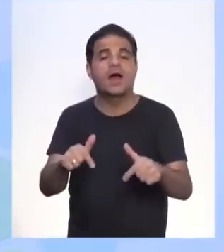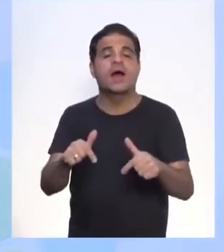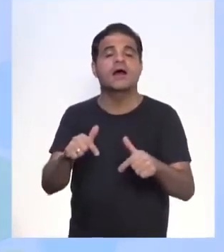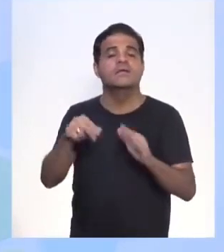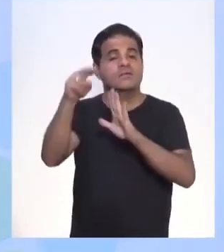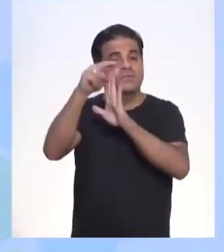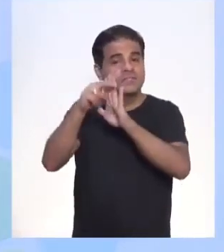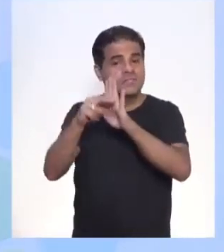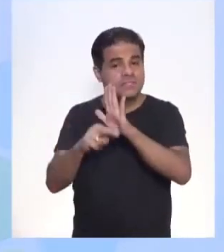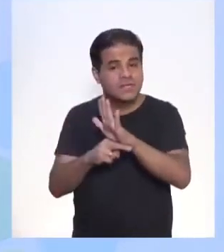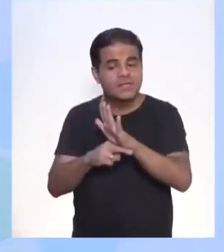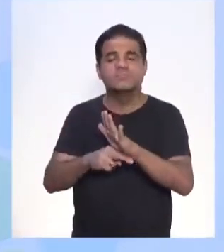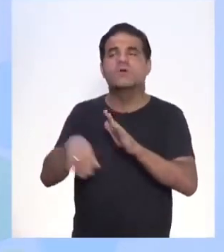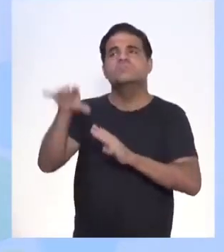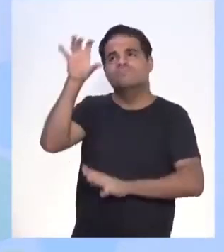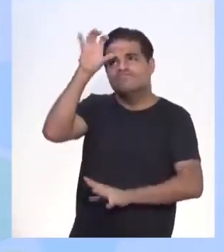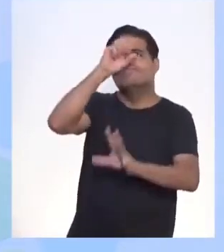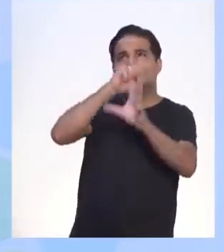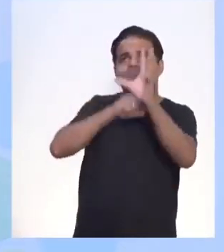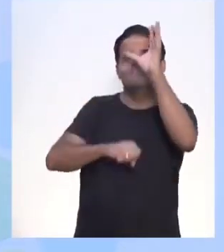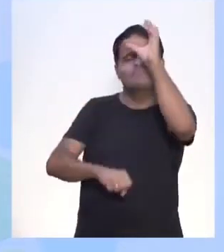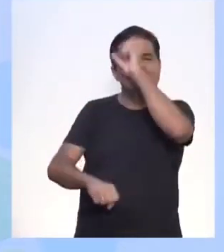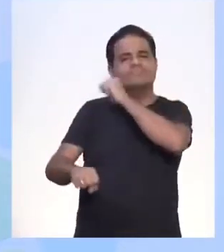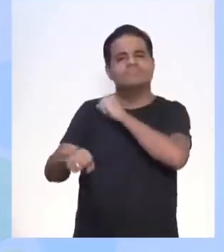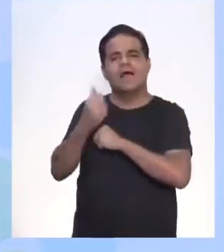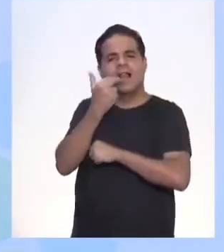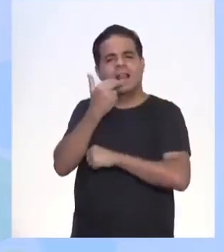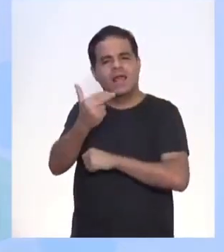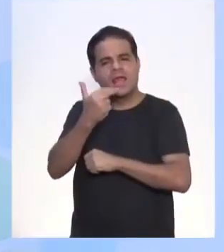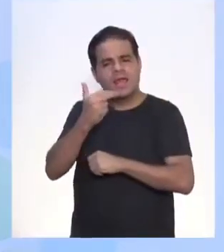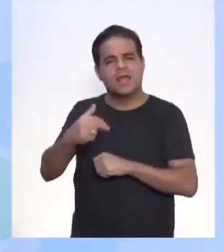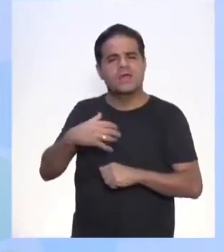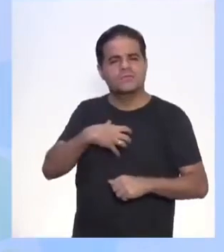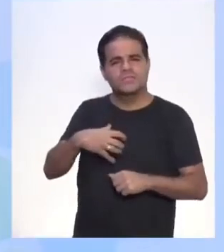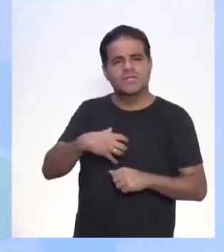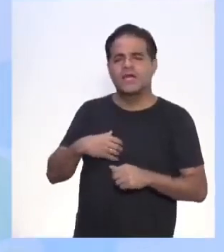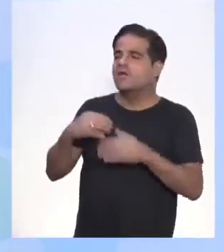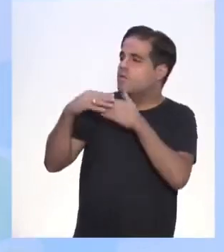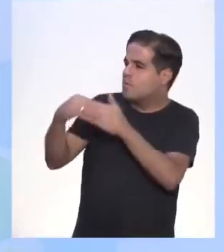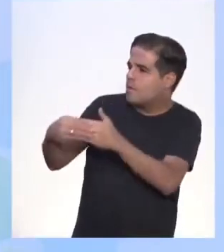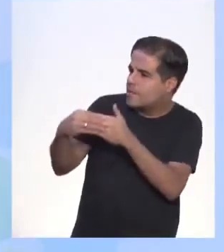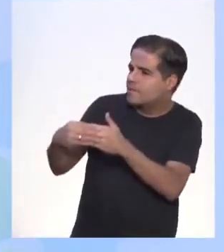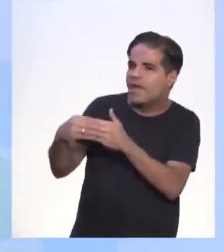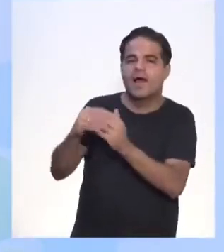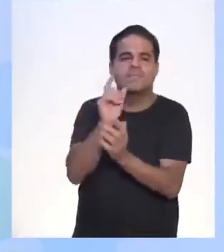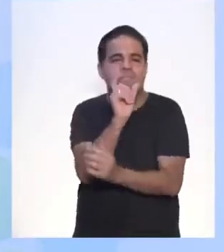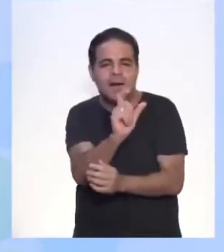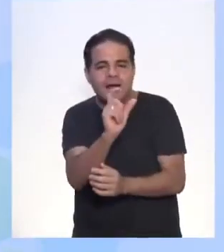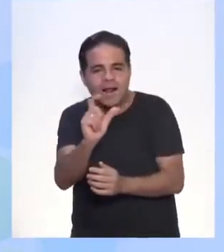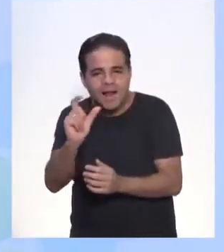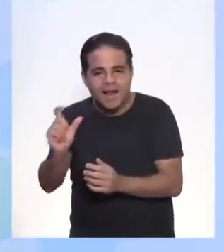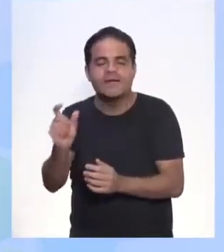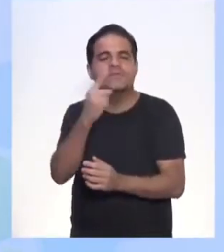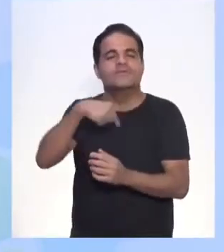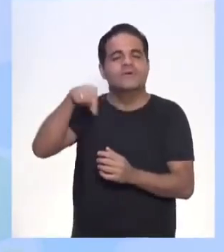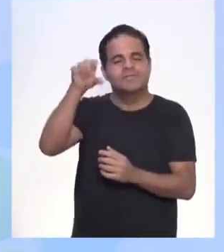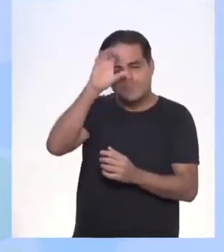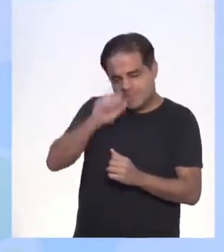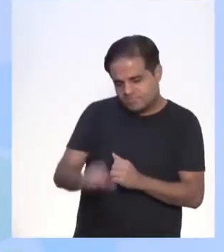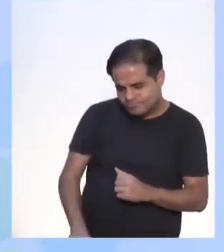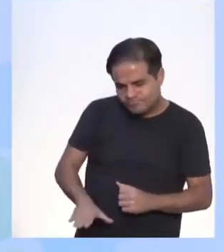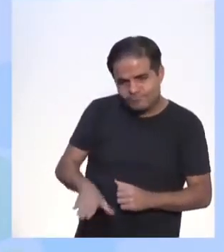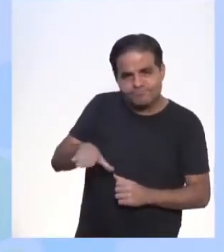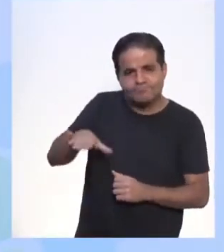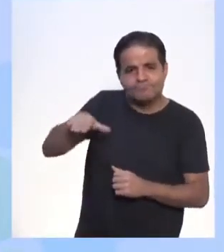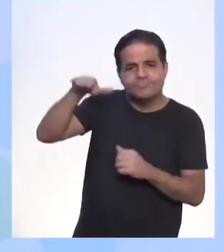as regras que nós aprendemos, desde a língua até a forma, né, o comprimento, né, aquelas palavrinhas mágicas que aprendemos desde